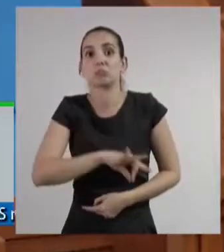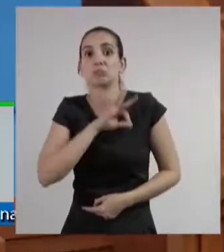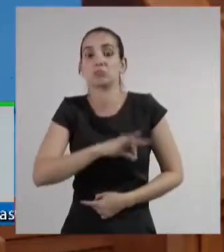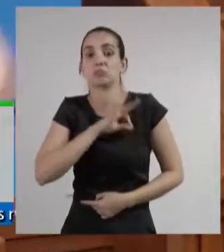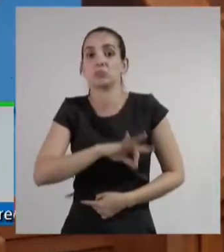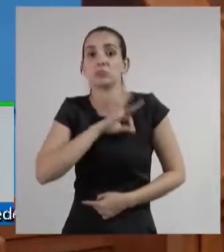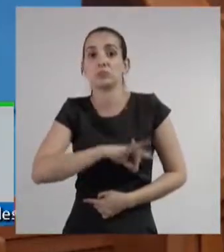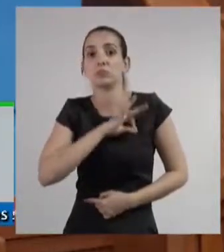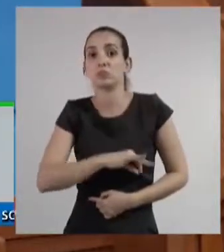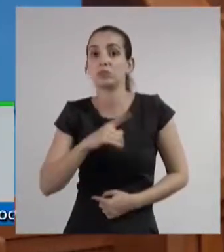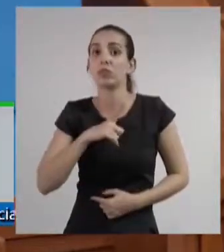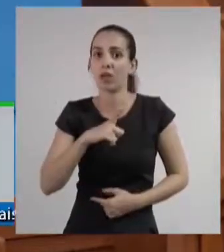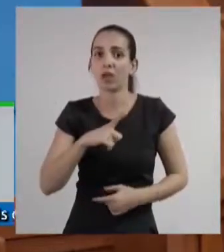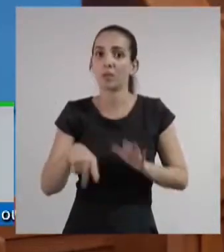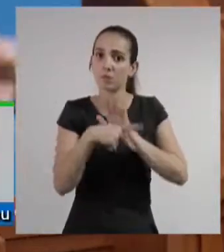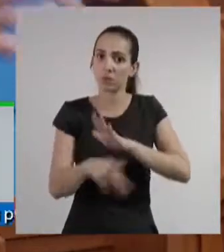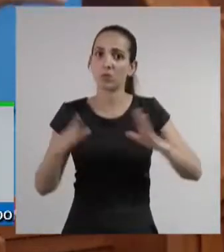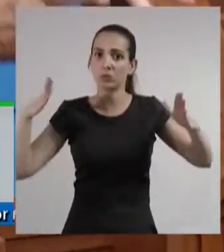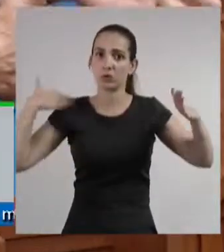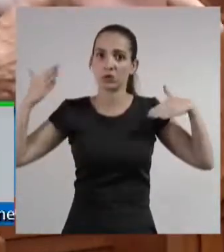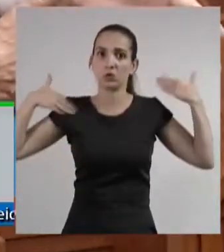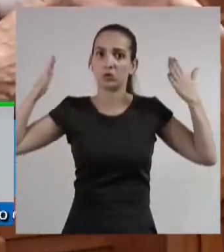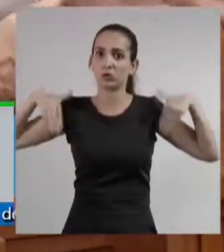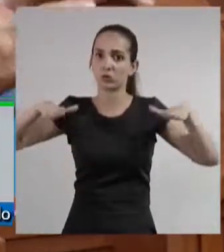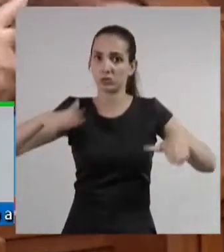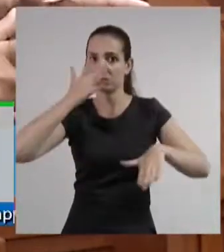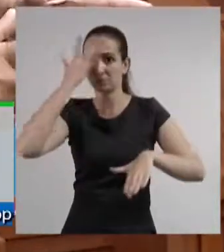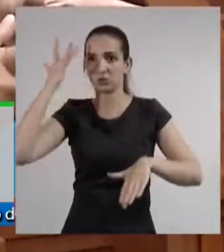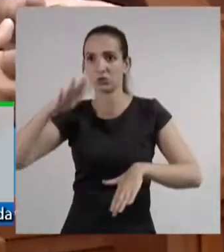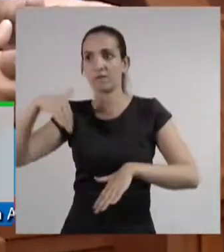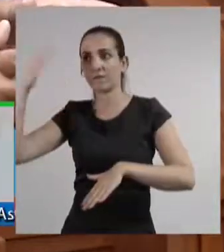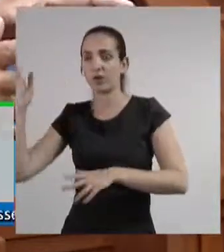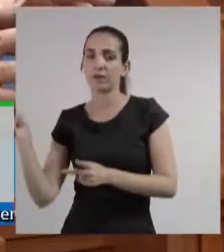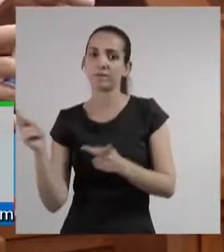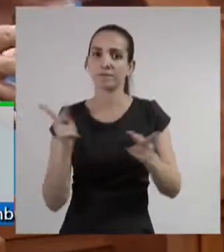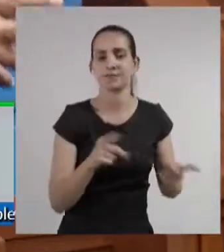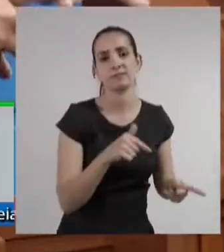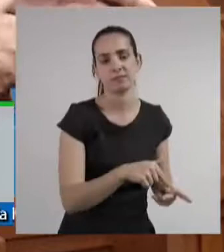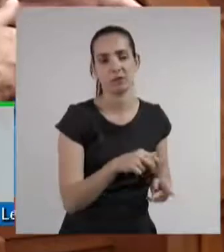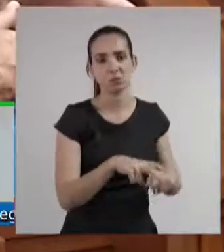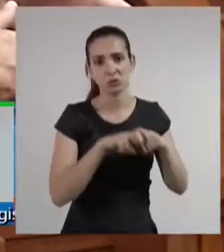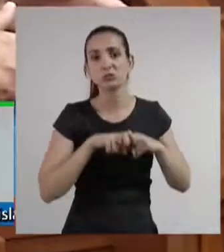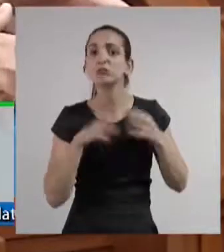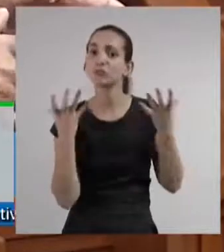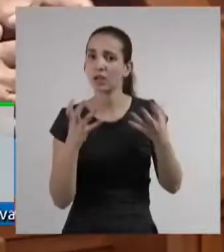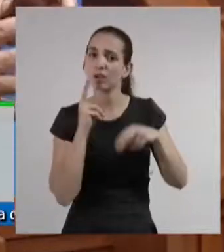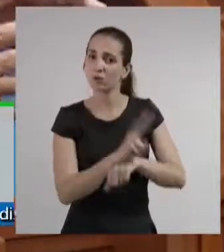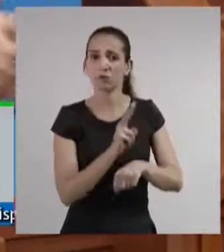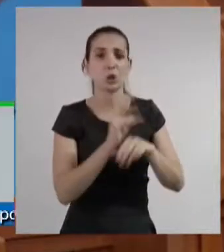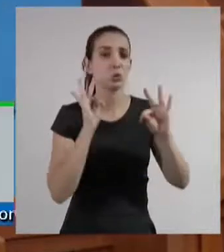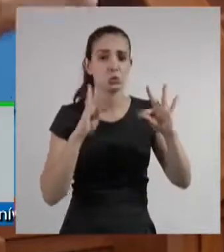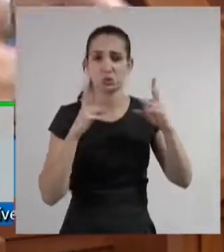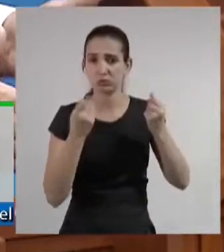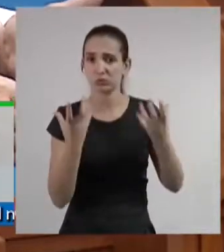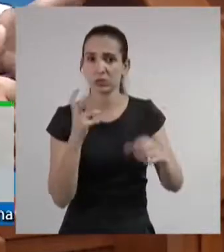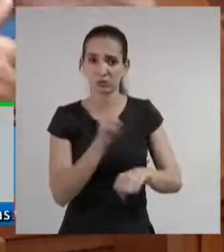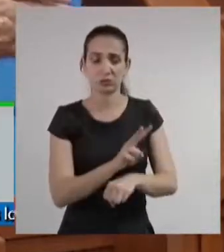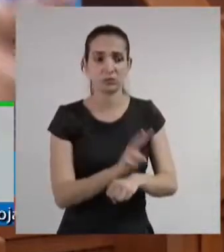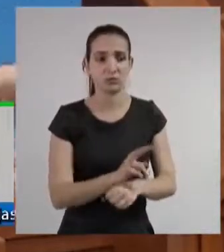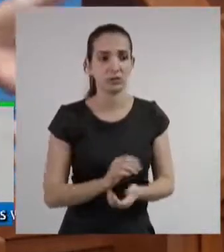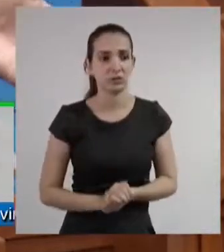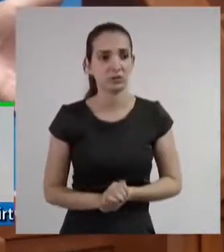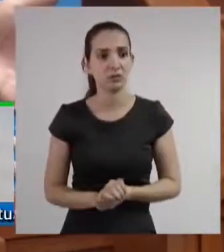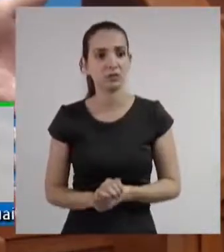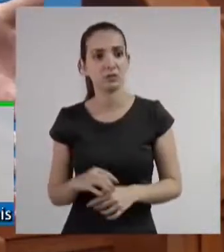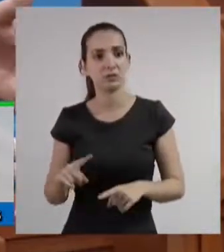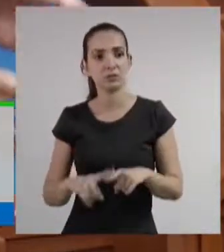vem de quilômetros. É só ela canalizar numa rodovia municipal que está encaixada